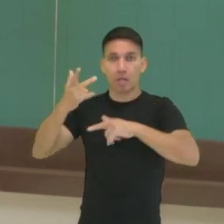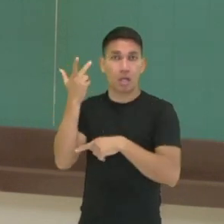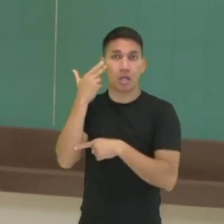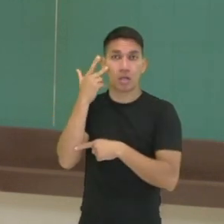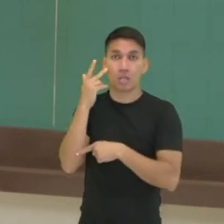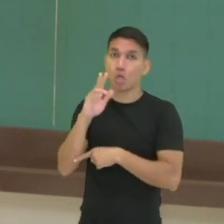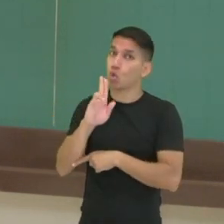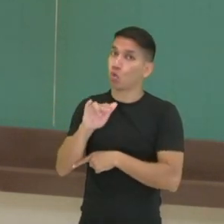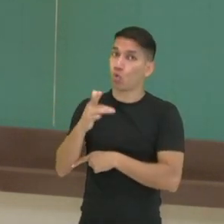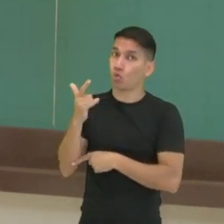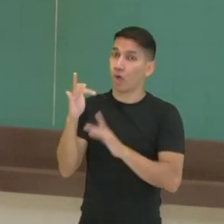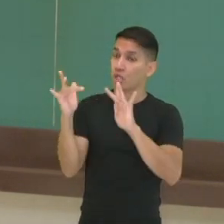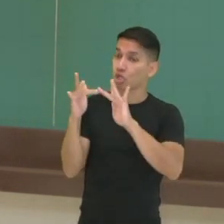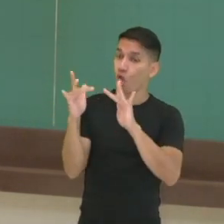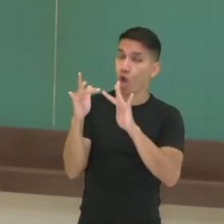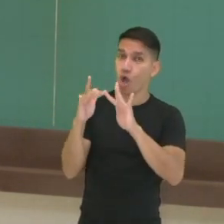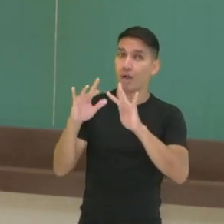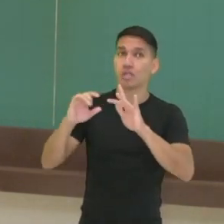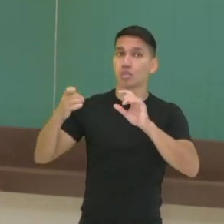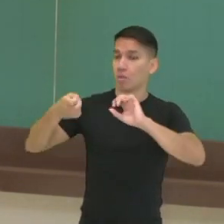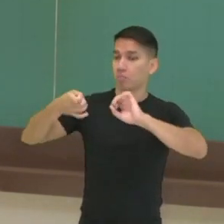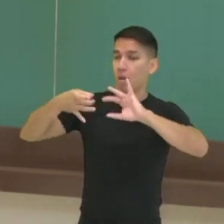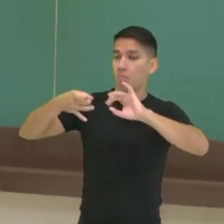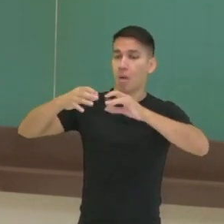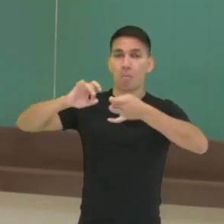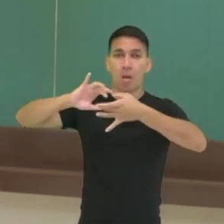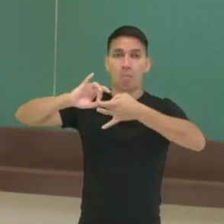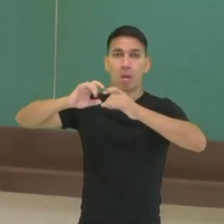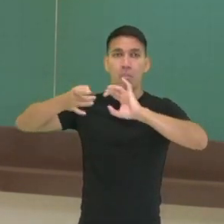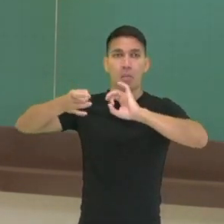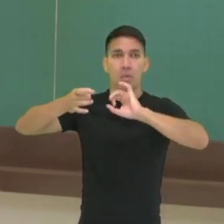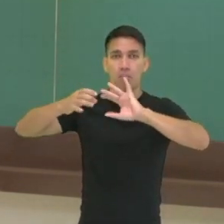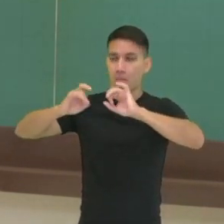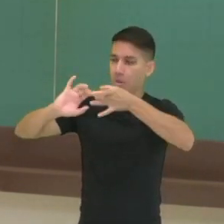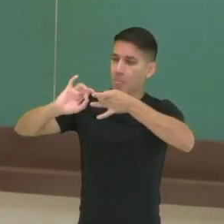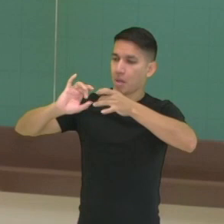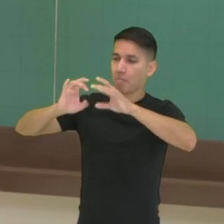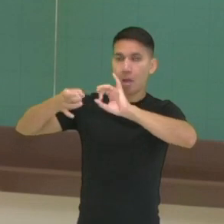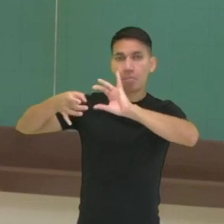se encostam fisicamente, nós temos um espaço vazio que é a sinapse.